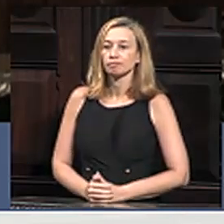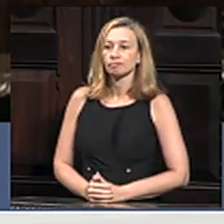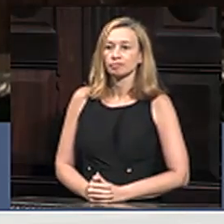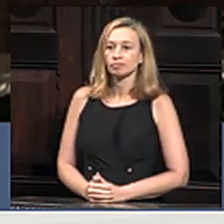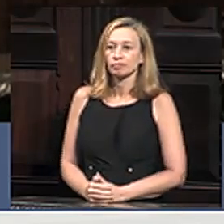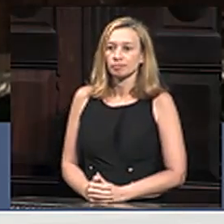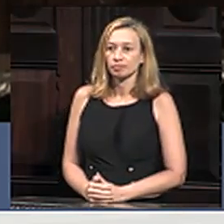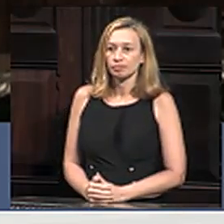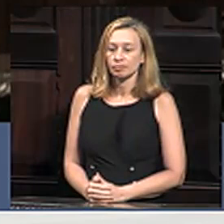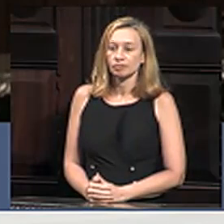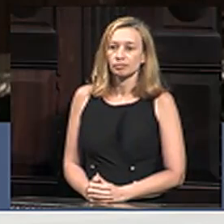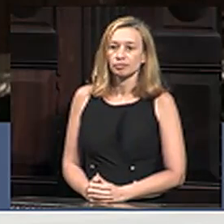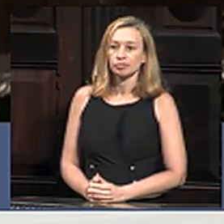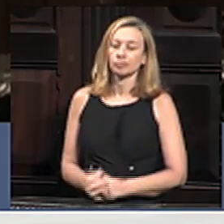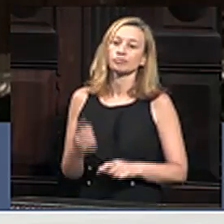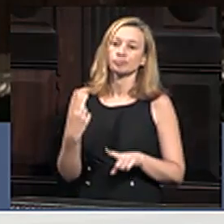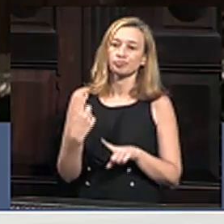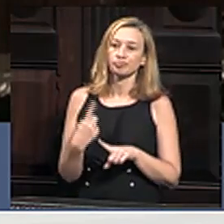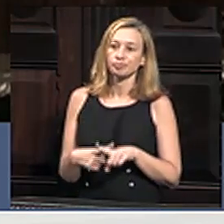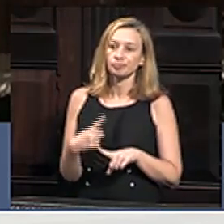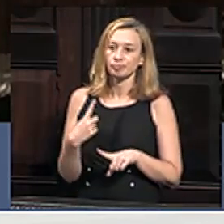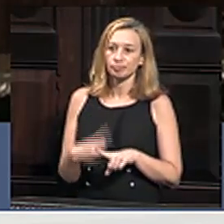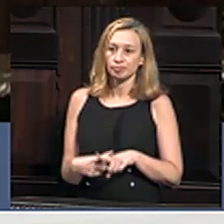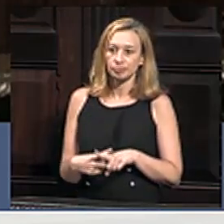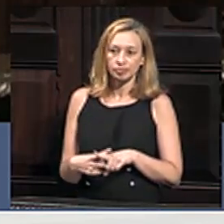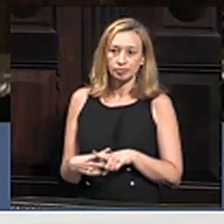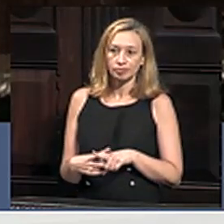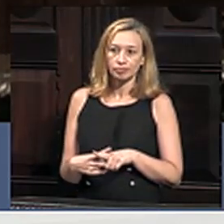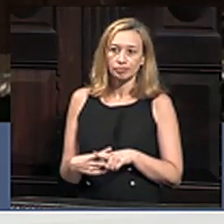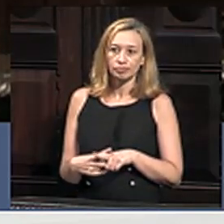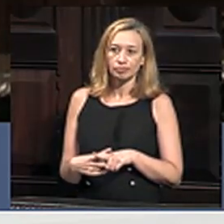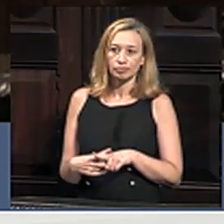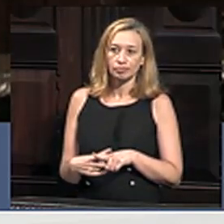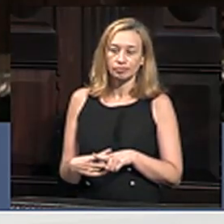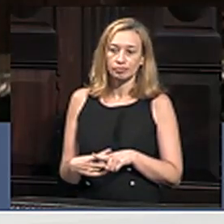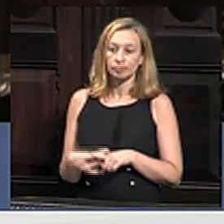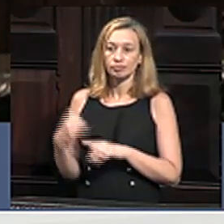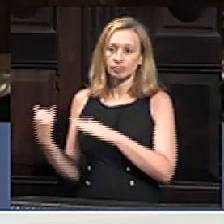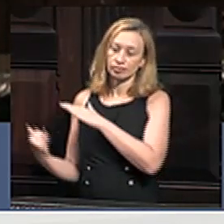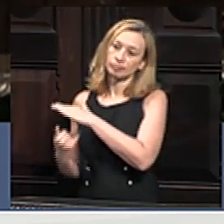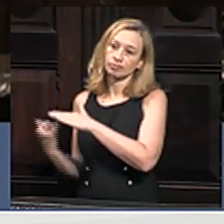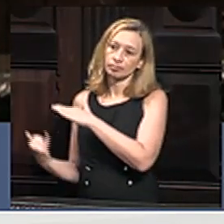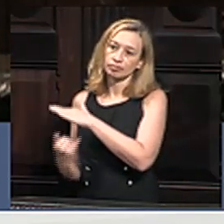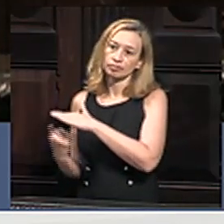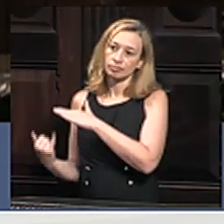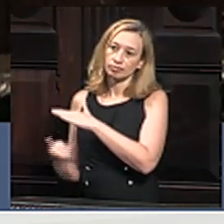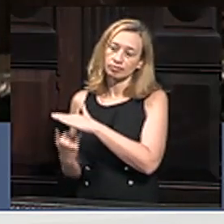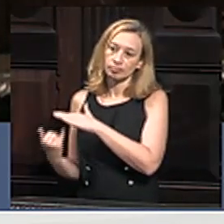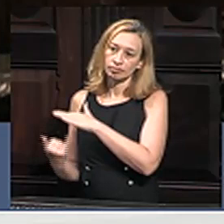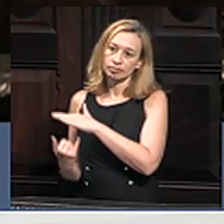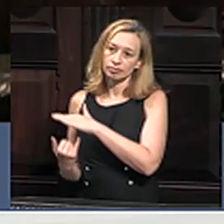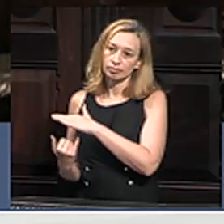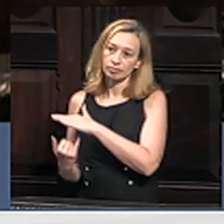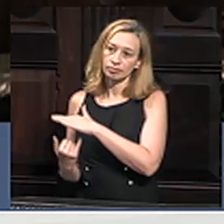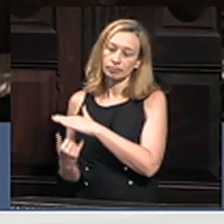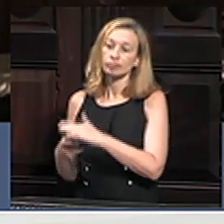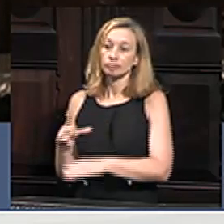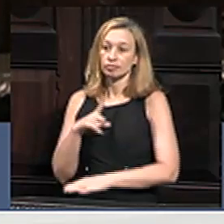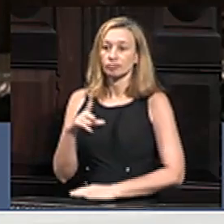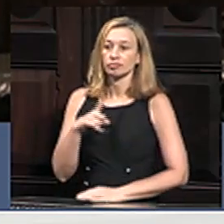porque exatamente a instituição que tem o